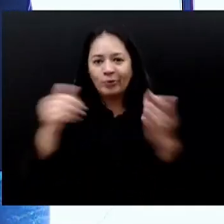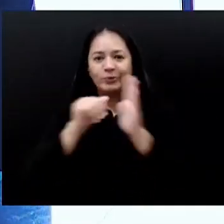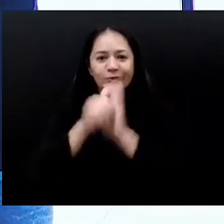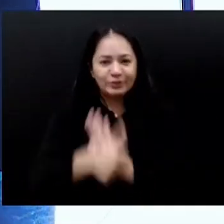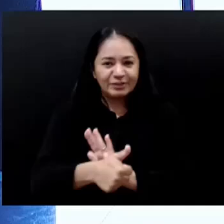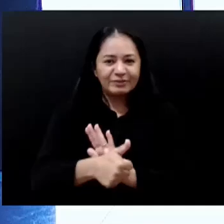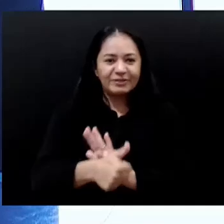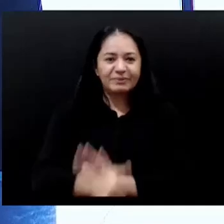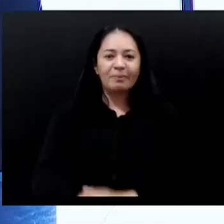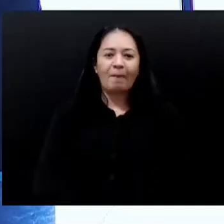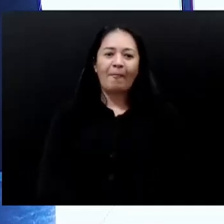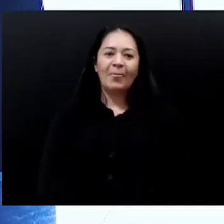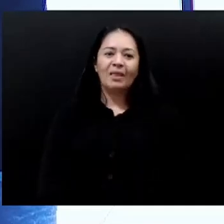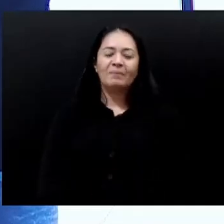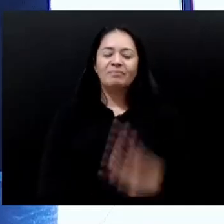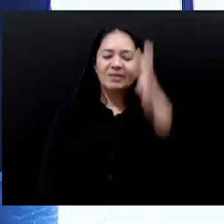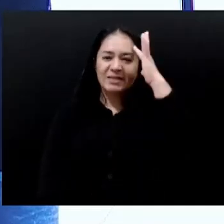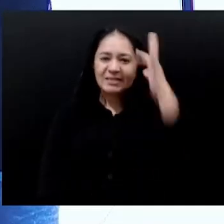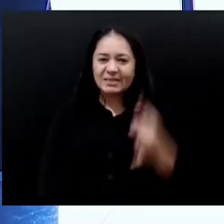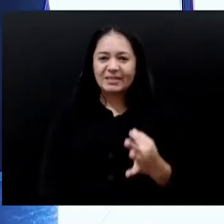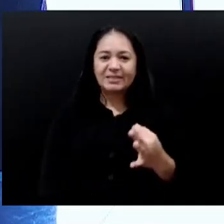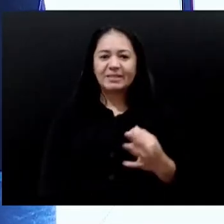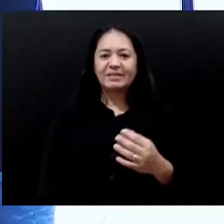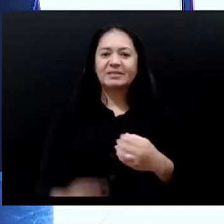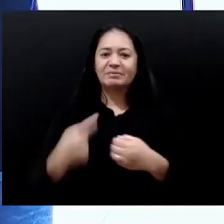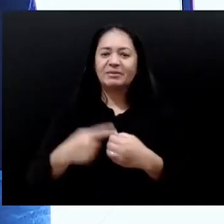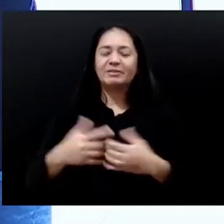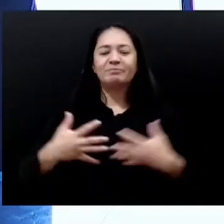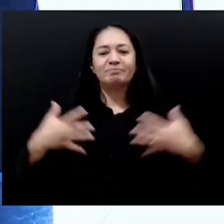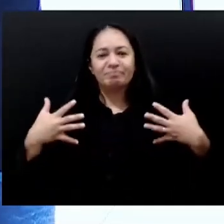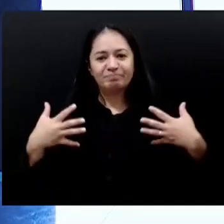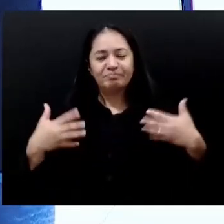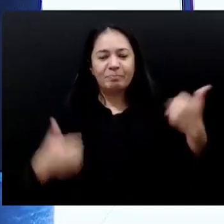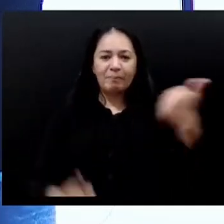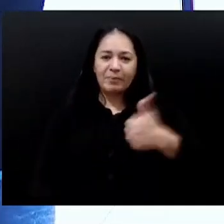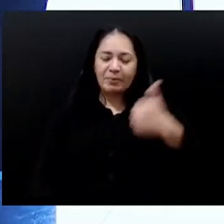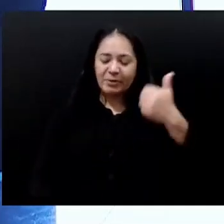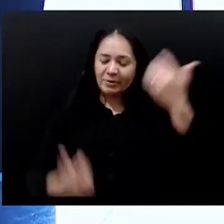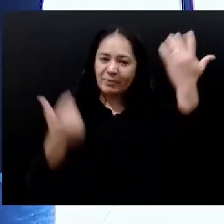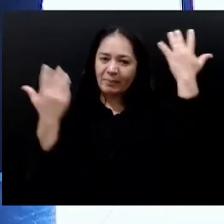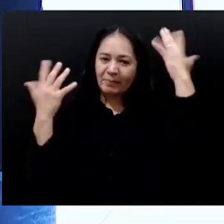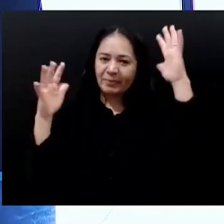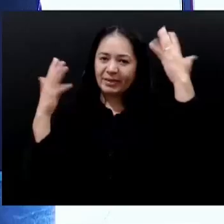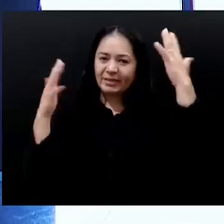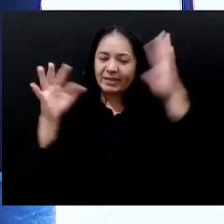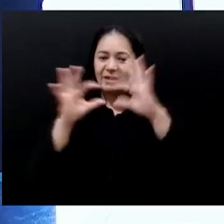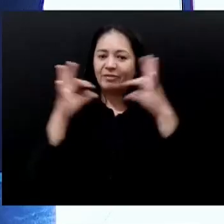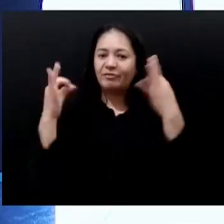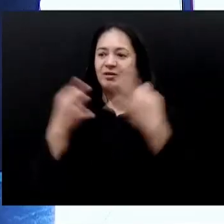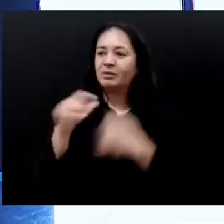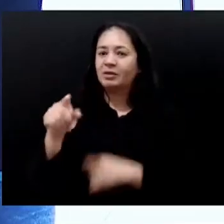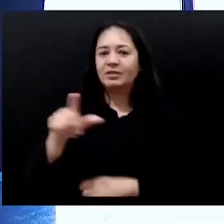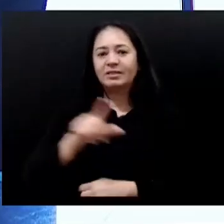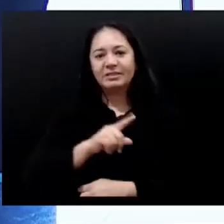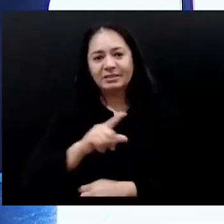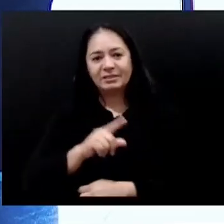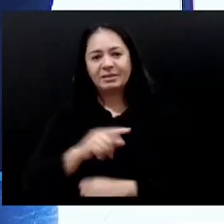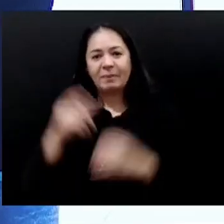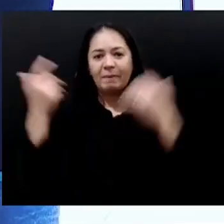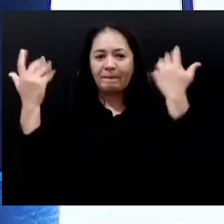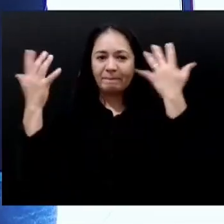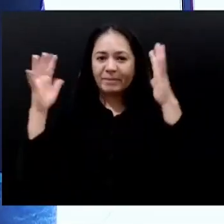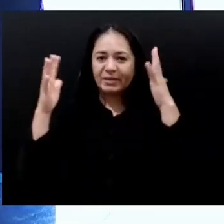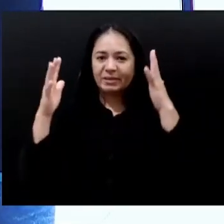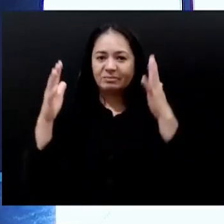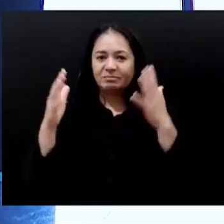sem dúvida para a cidade é um orgulho. Então, primeiro, parabéns pela família que você tem, parabéns pela sua obstinação,